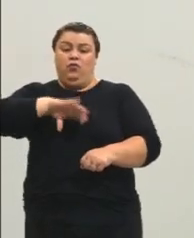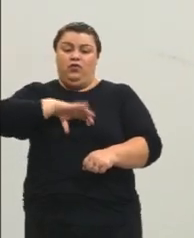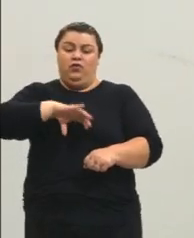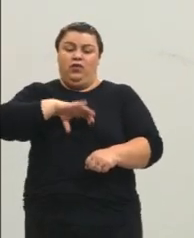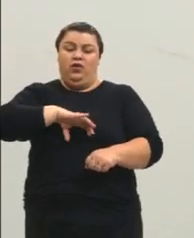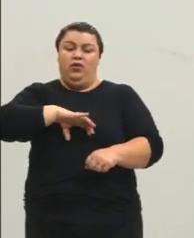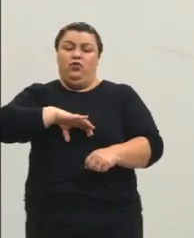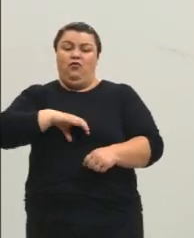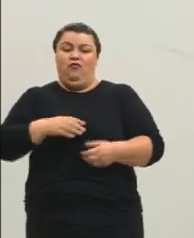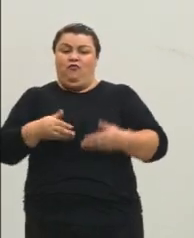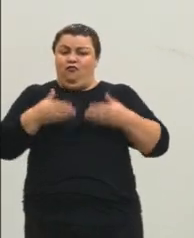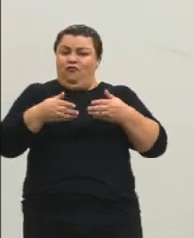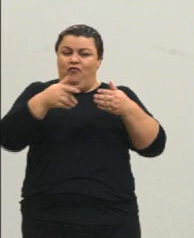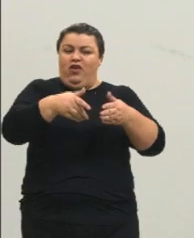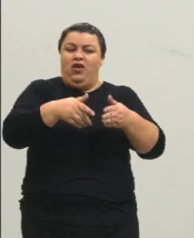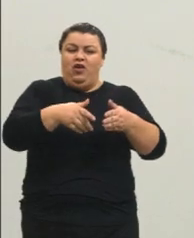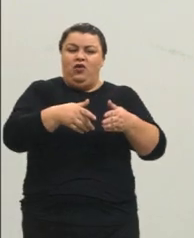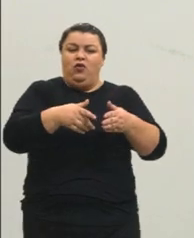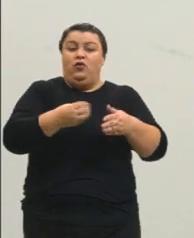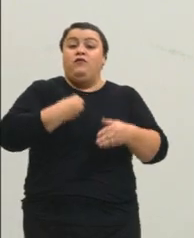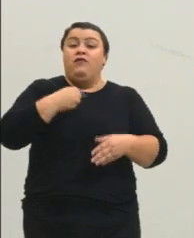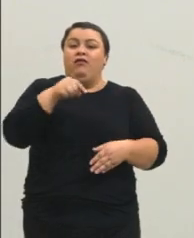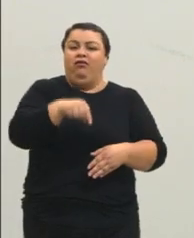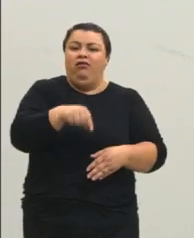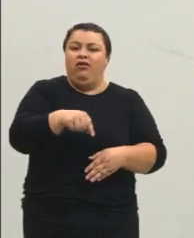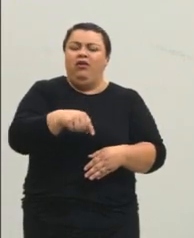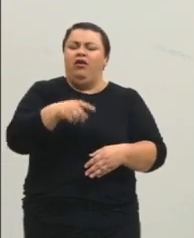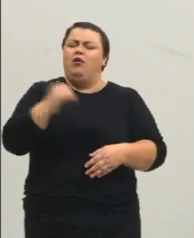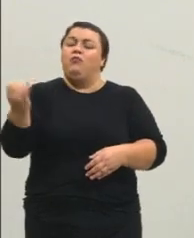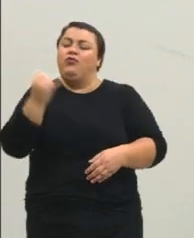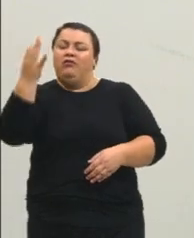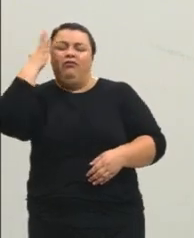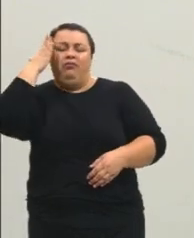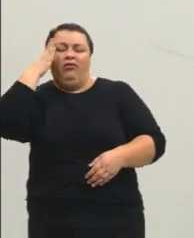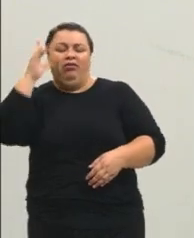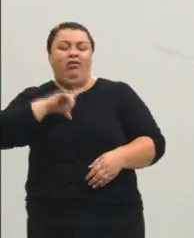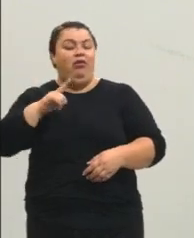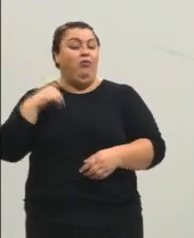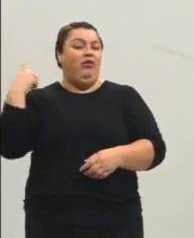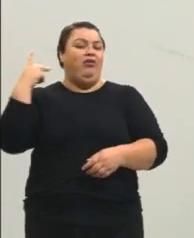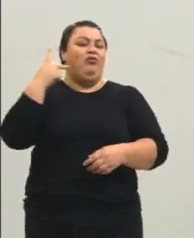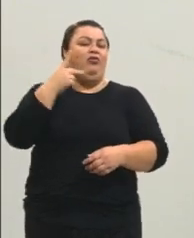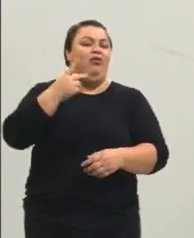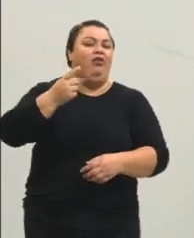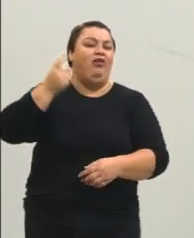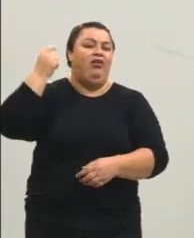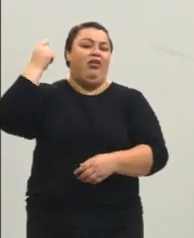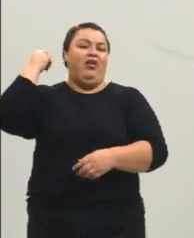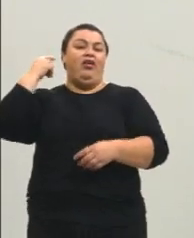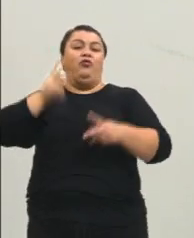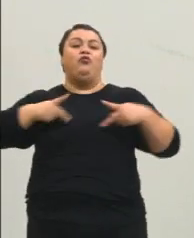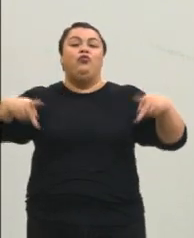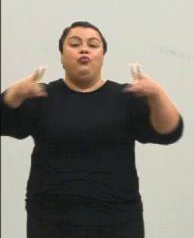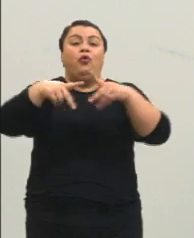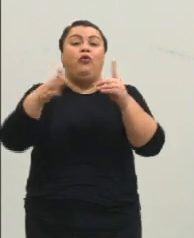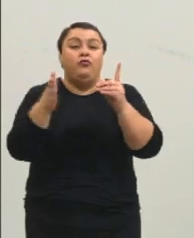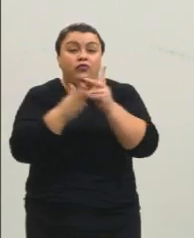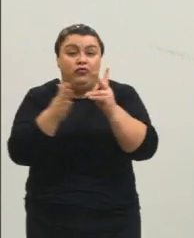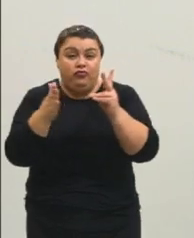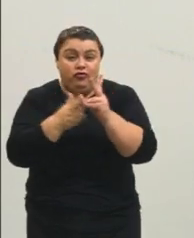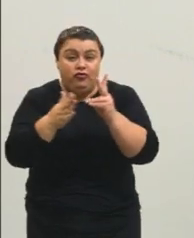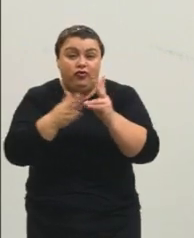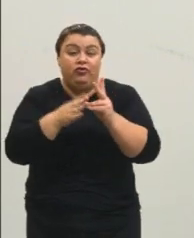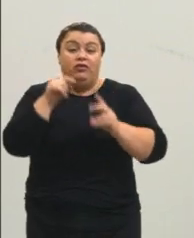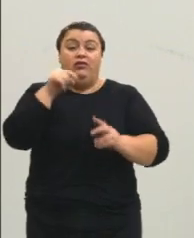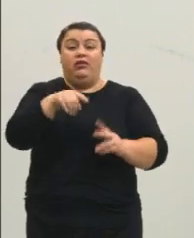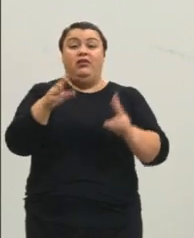colonizar o Brasil importante a gente lembrar que existe uma história anterior a 1.500 nos povos indígenas né E tem Esses